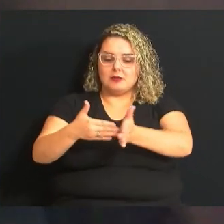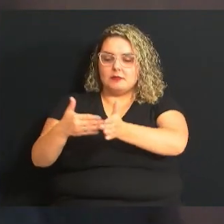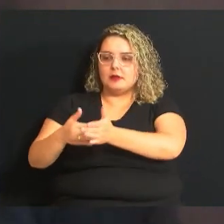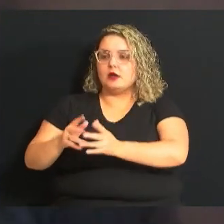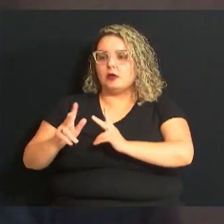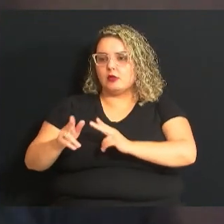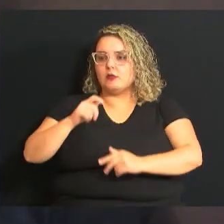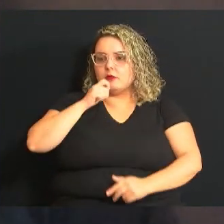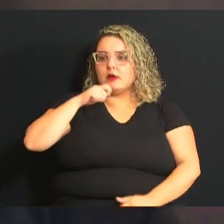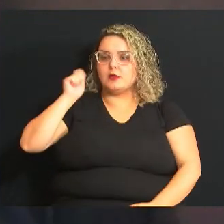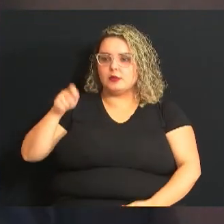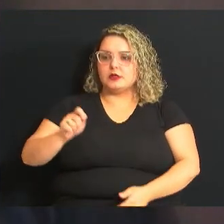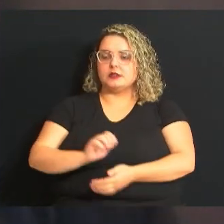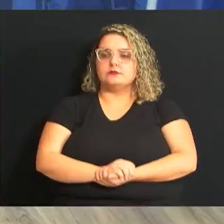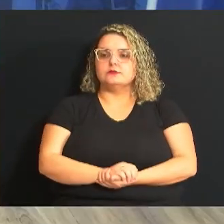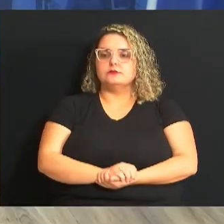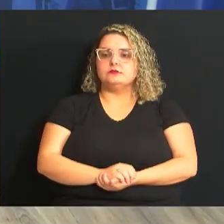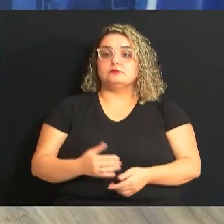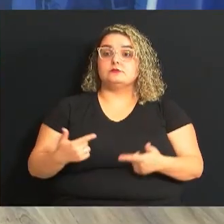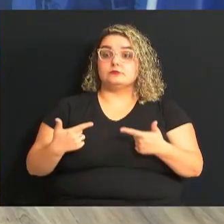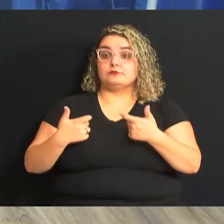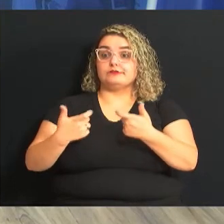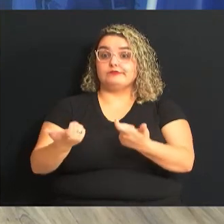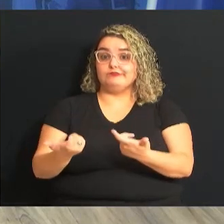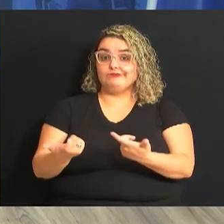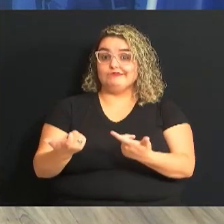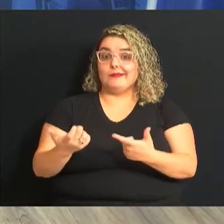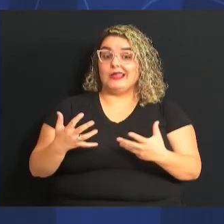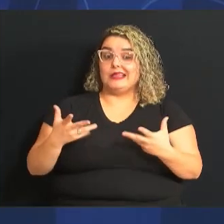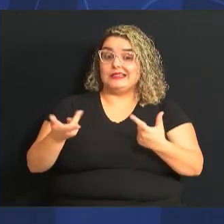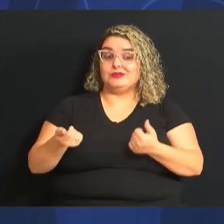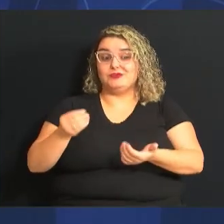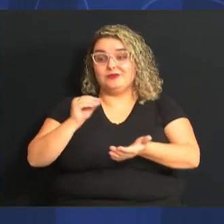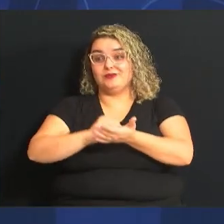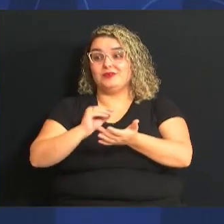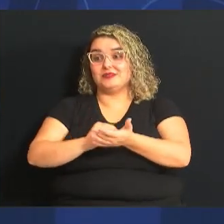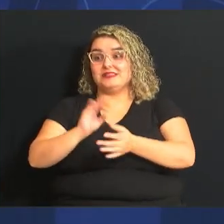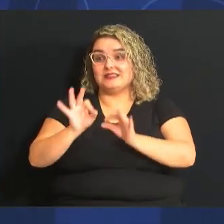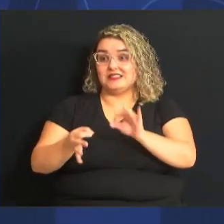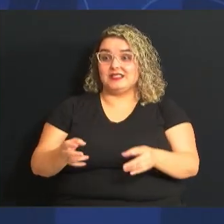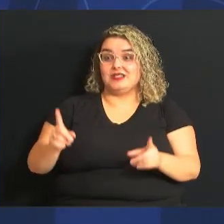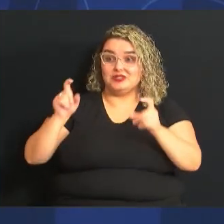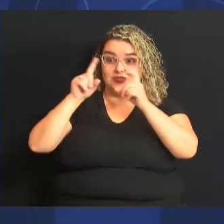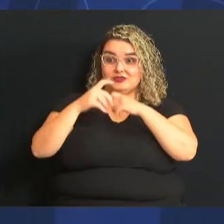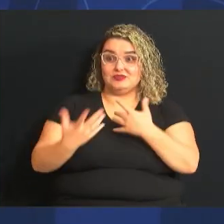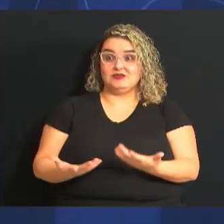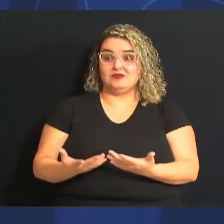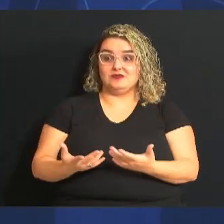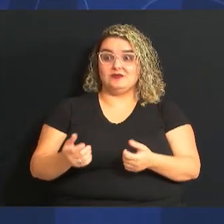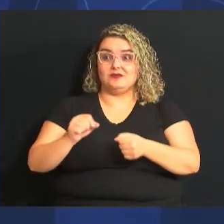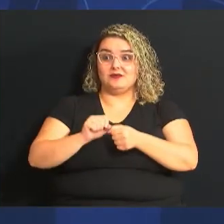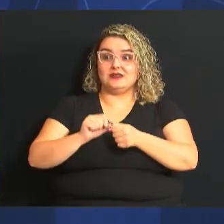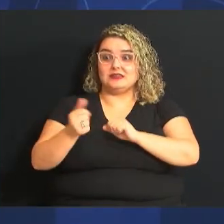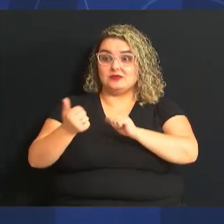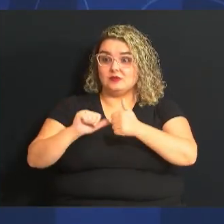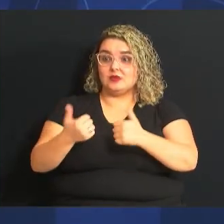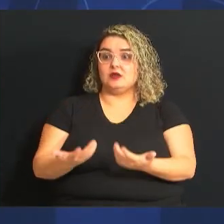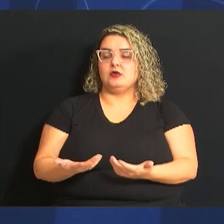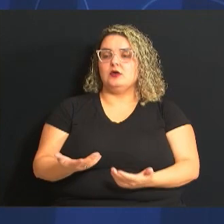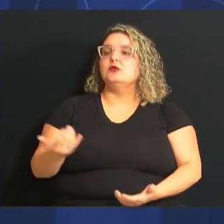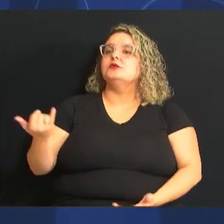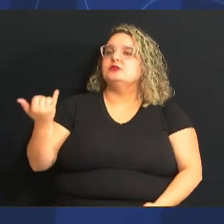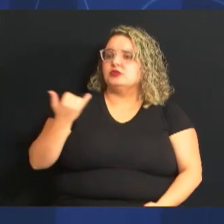né? Ah, do quê? Daí eu falo física, as pessoas em geral. Mas isso, talvez também esse mito da física ser algo complexo